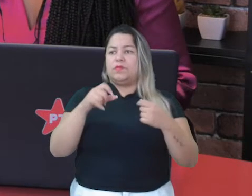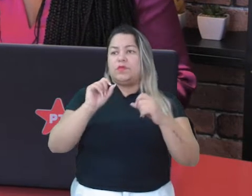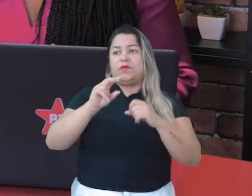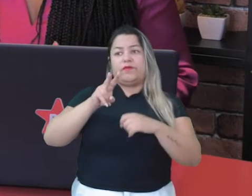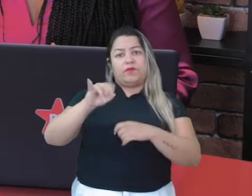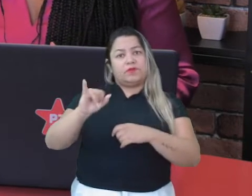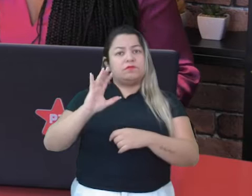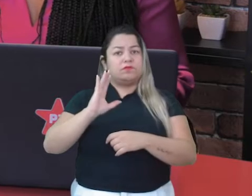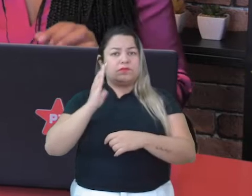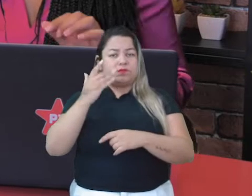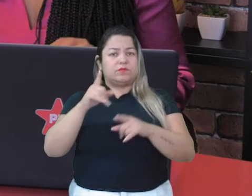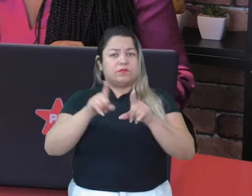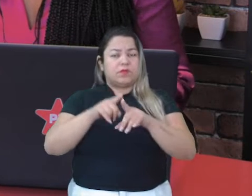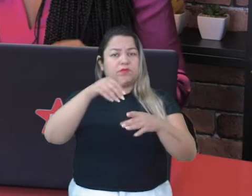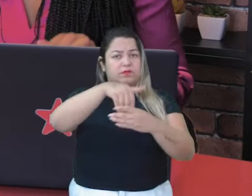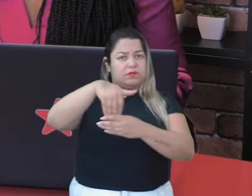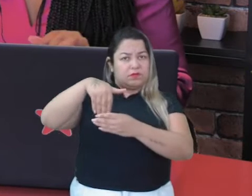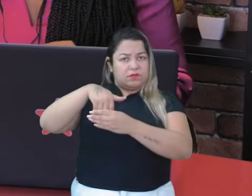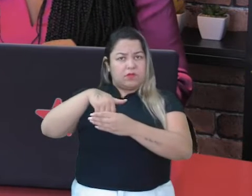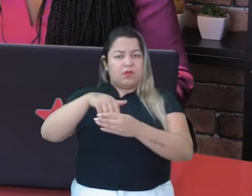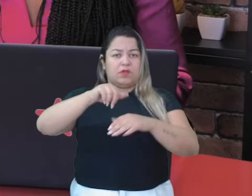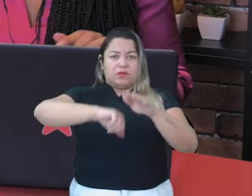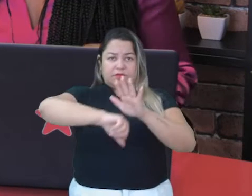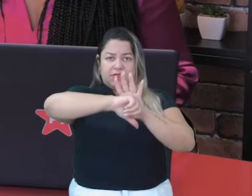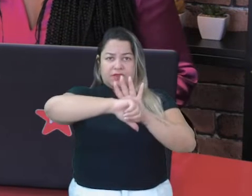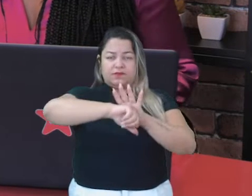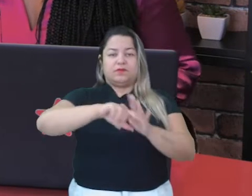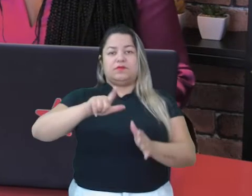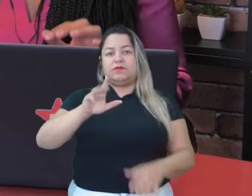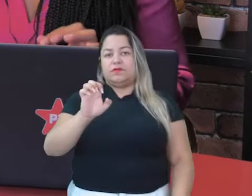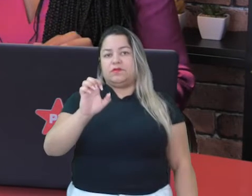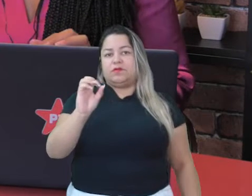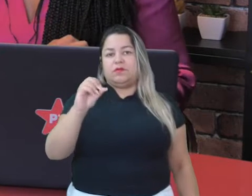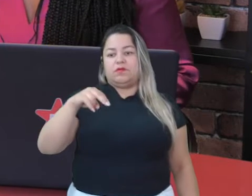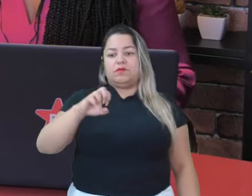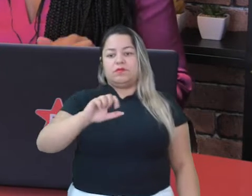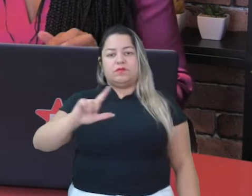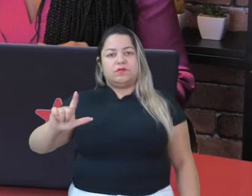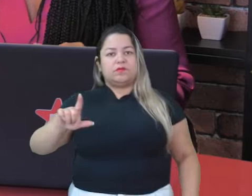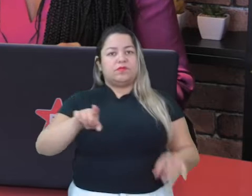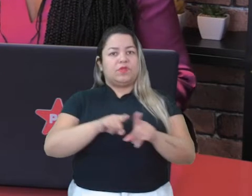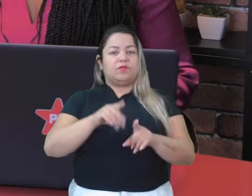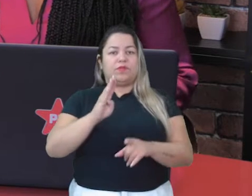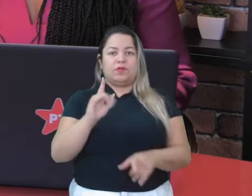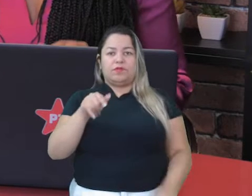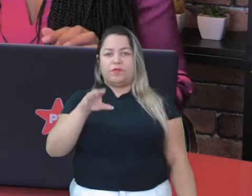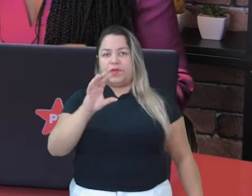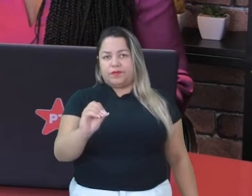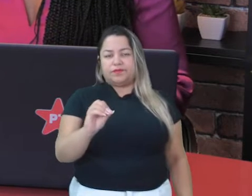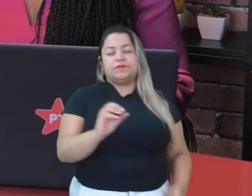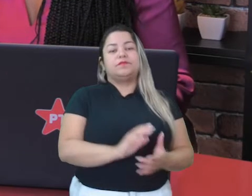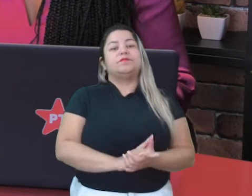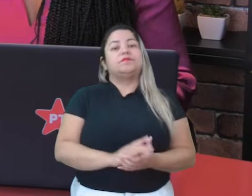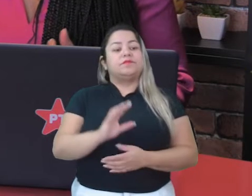necessárias contra Rodrigo Amorim vão ser tomadas nas esferas eleitorais e criminais. Leonel Querino formalizou a agressão por meio de um